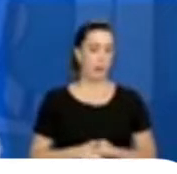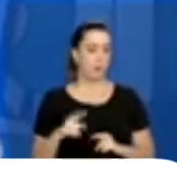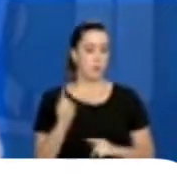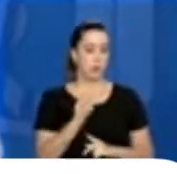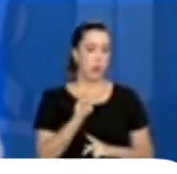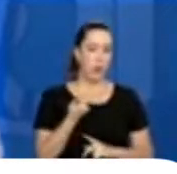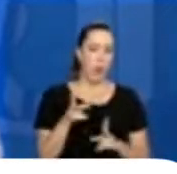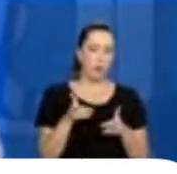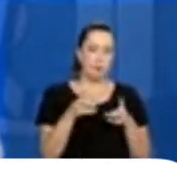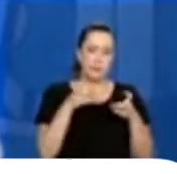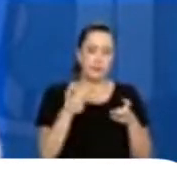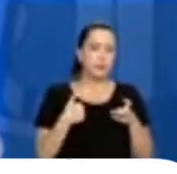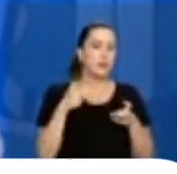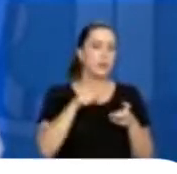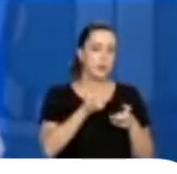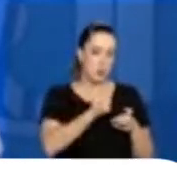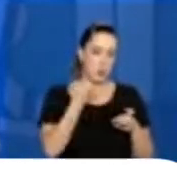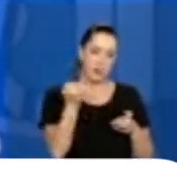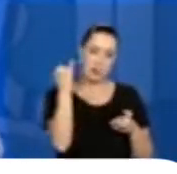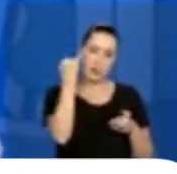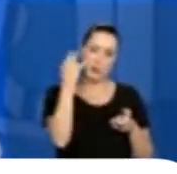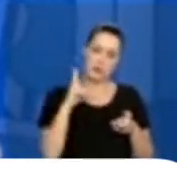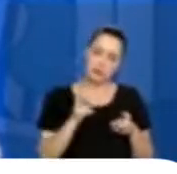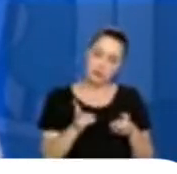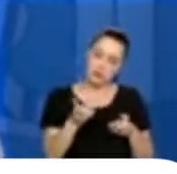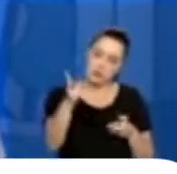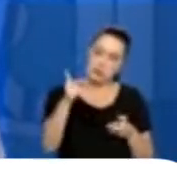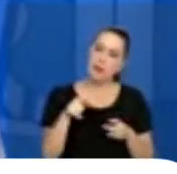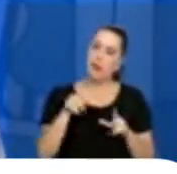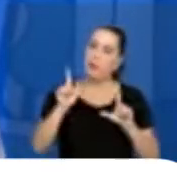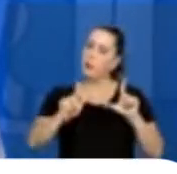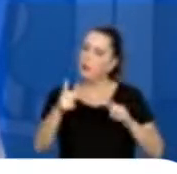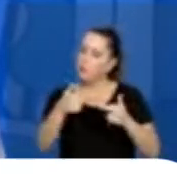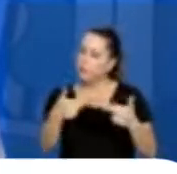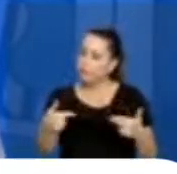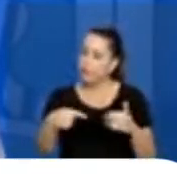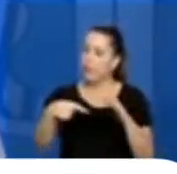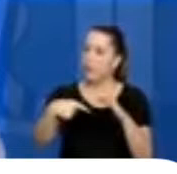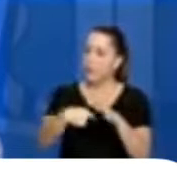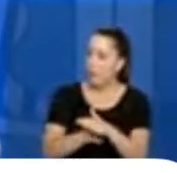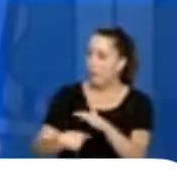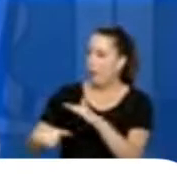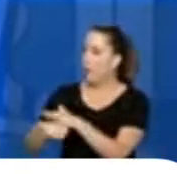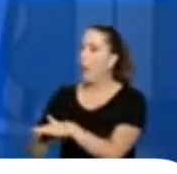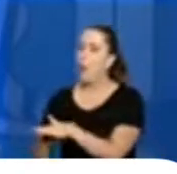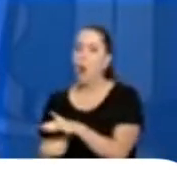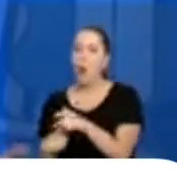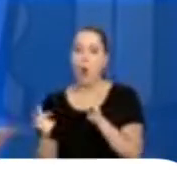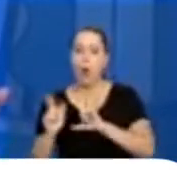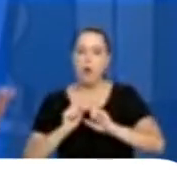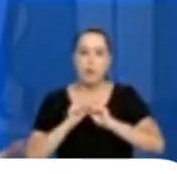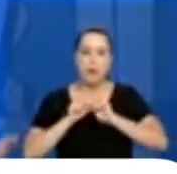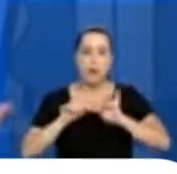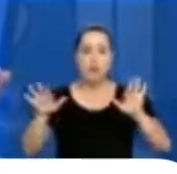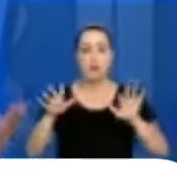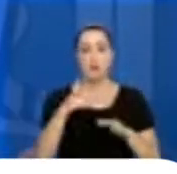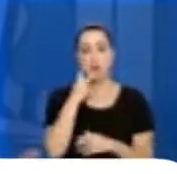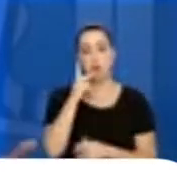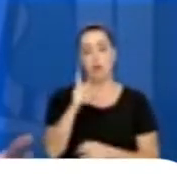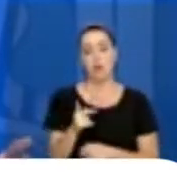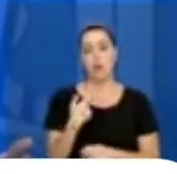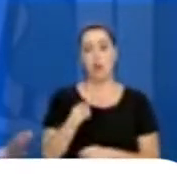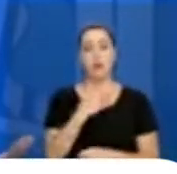muita atenção e que tem sido muito questionado na imprensa é a questão entre o registro do óbito